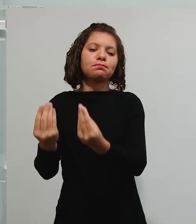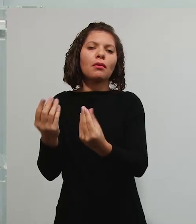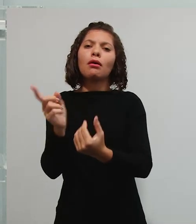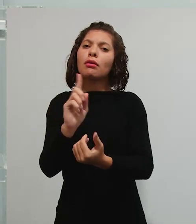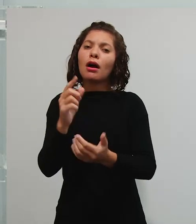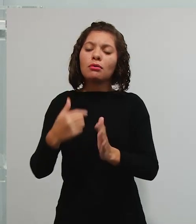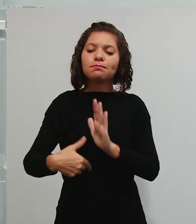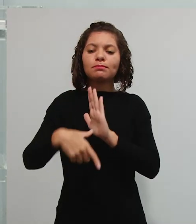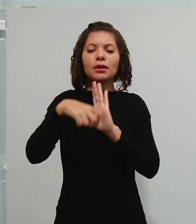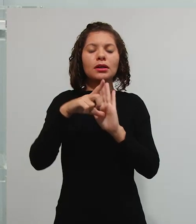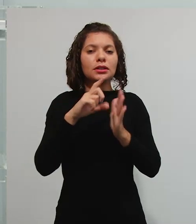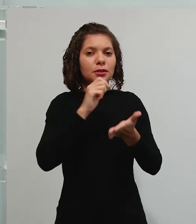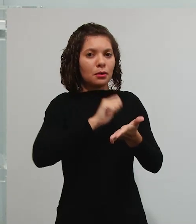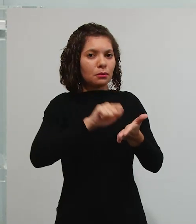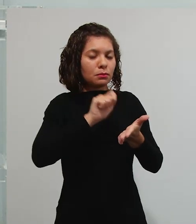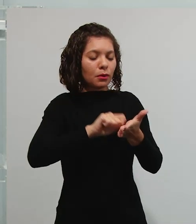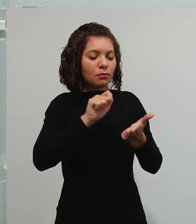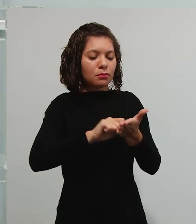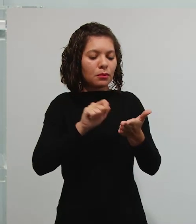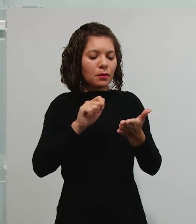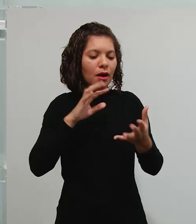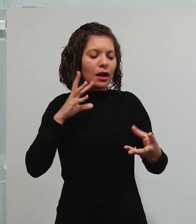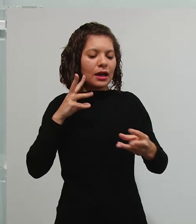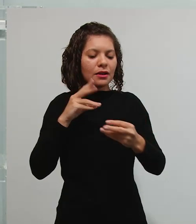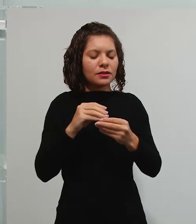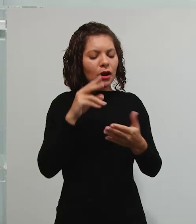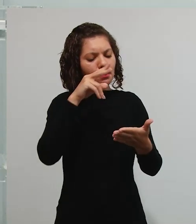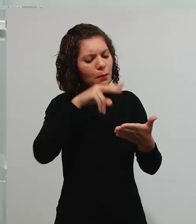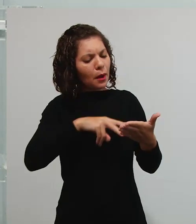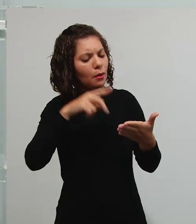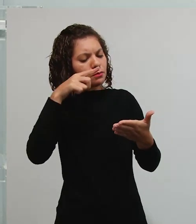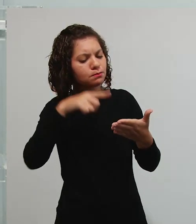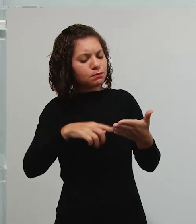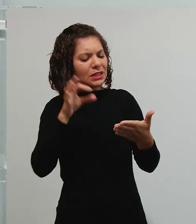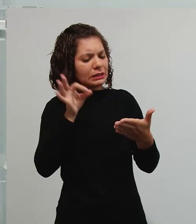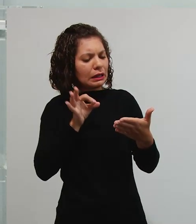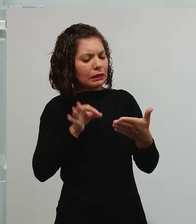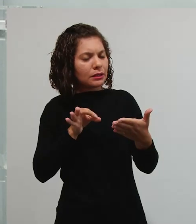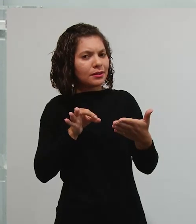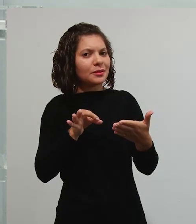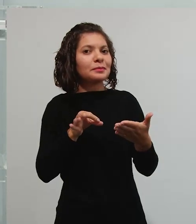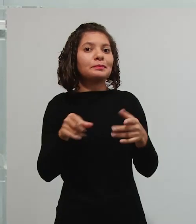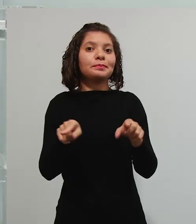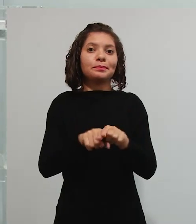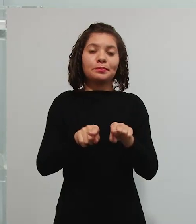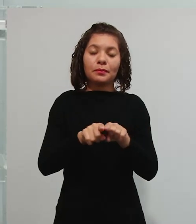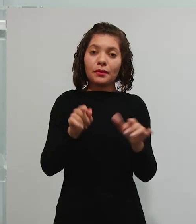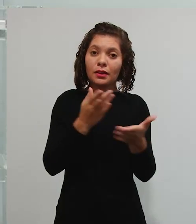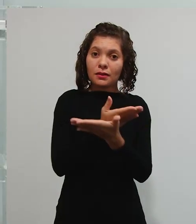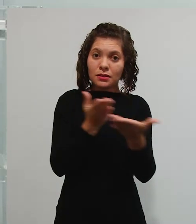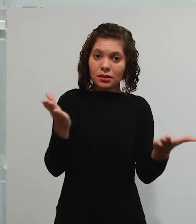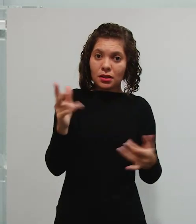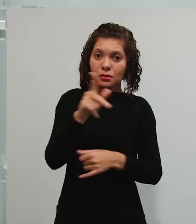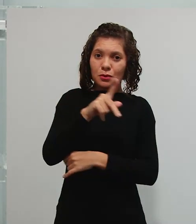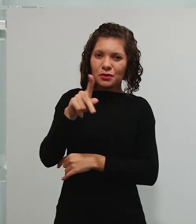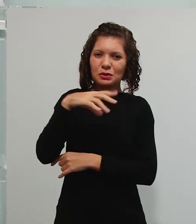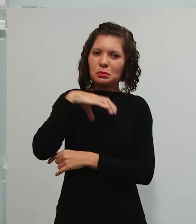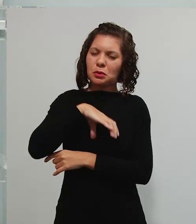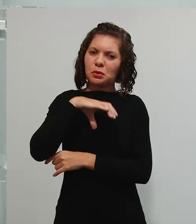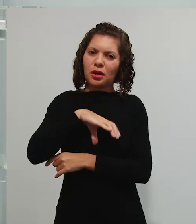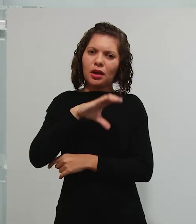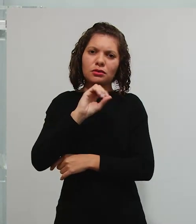é importante para você que vai ser professor. Porque você, como professor de língua portuguesa ou de